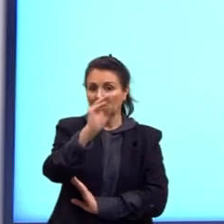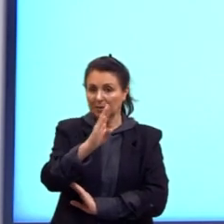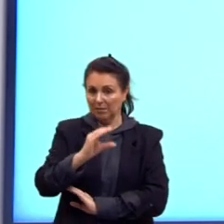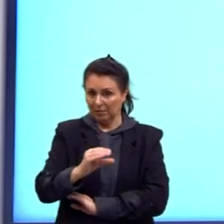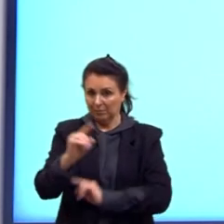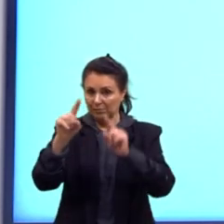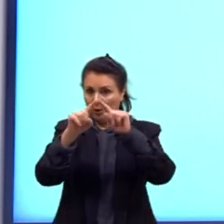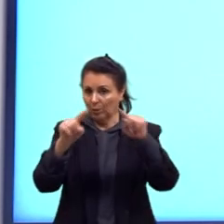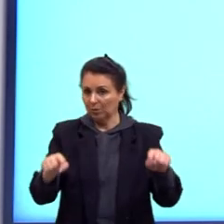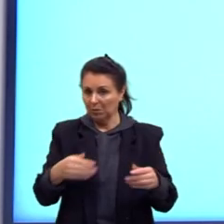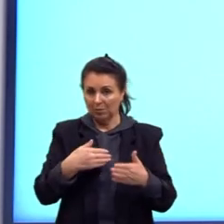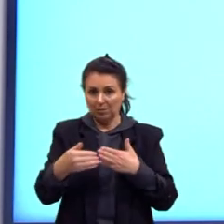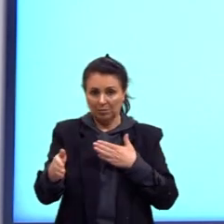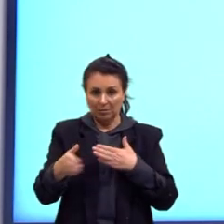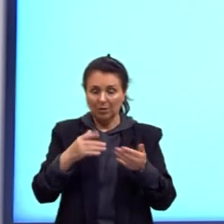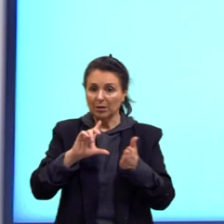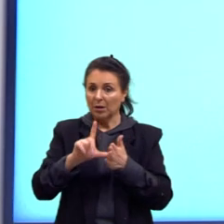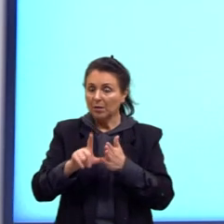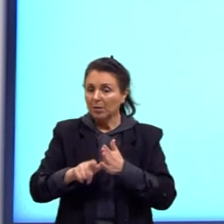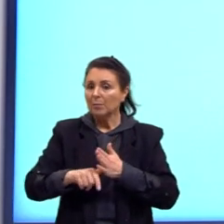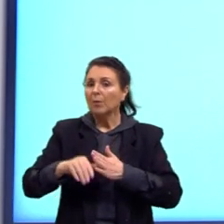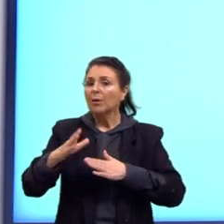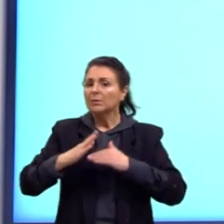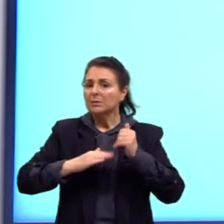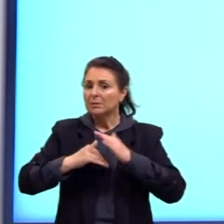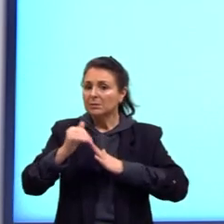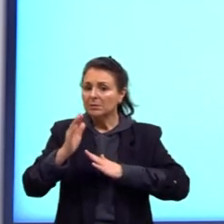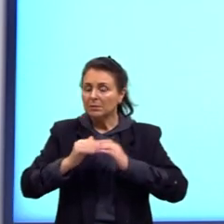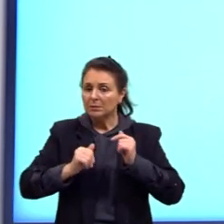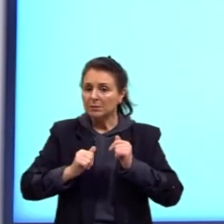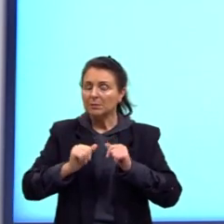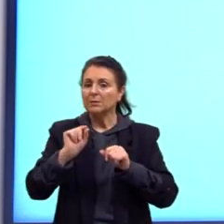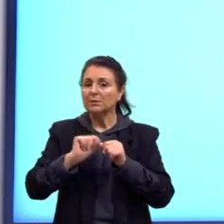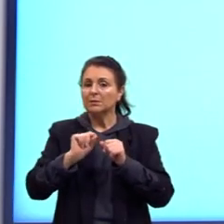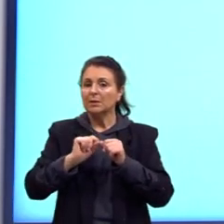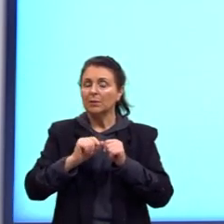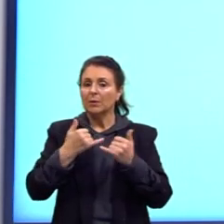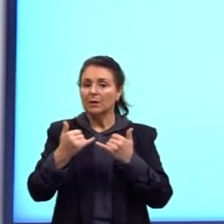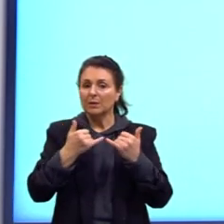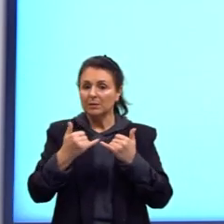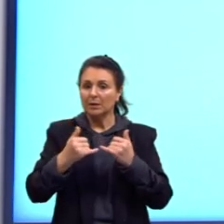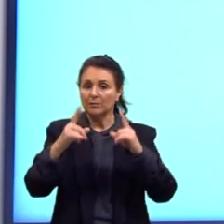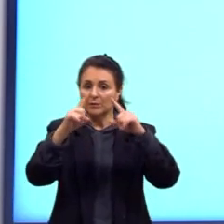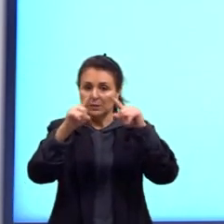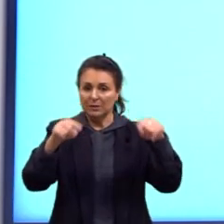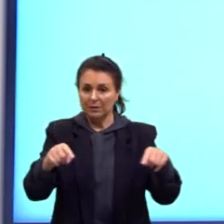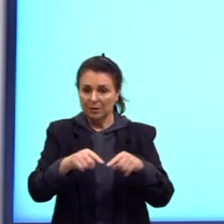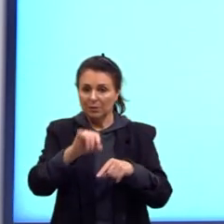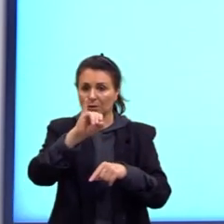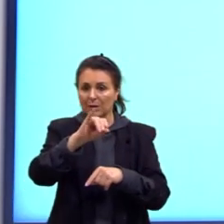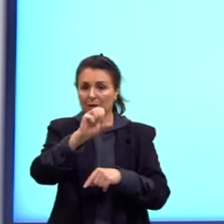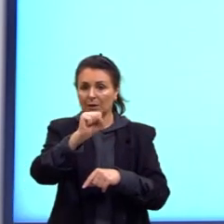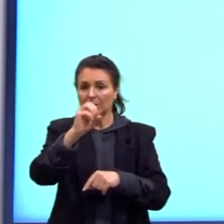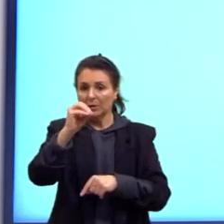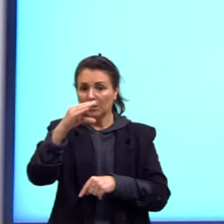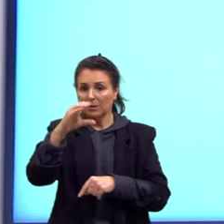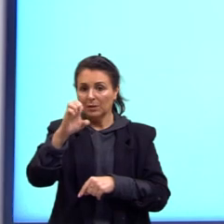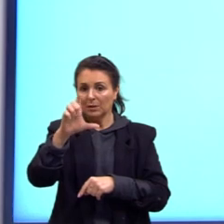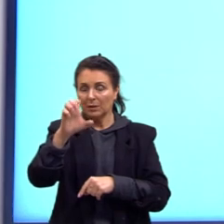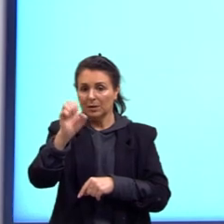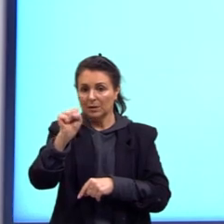qualquer após a construção são exemplos de triângulos isósceles os triângulos então nós temos a